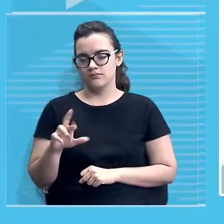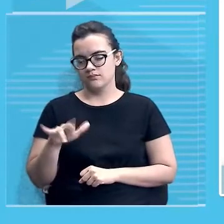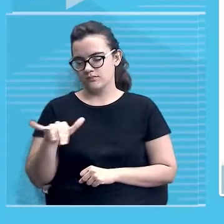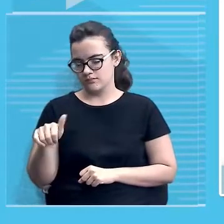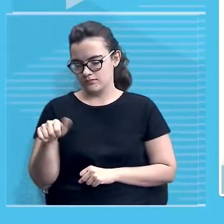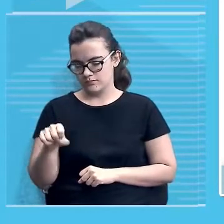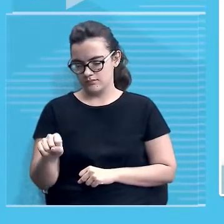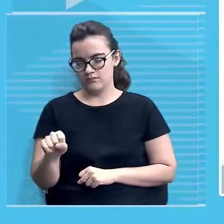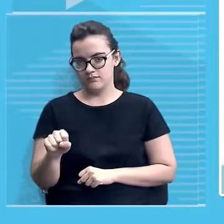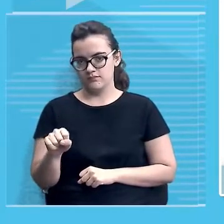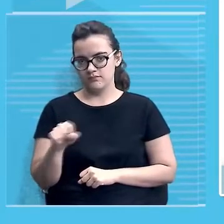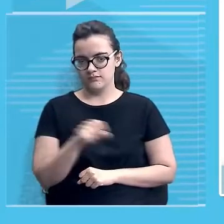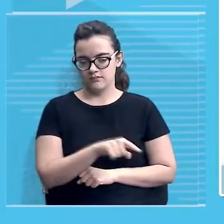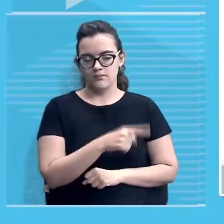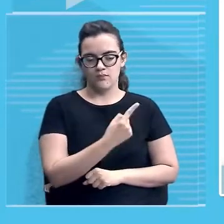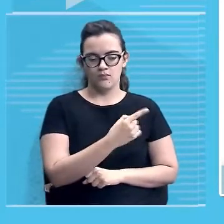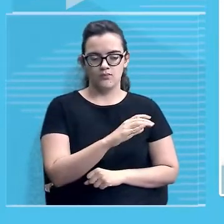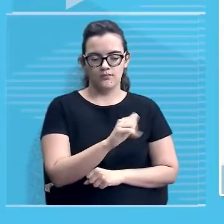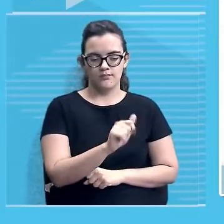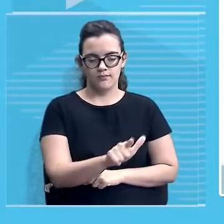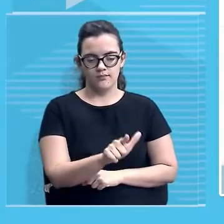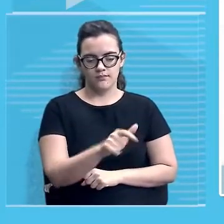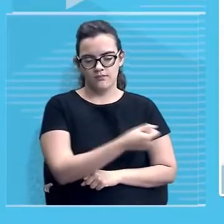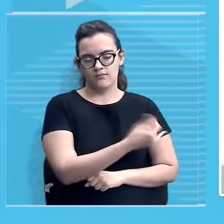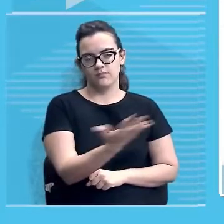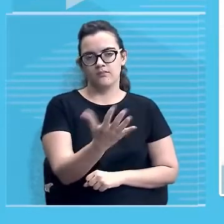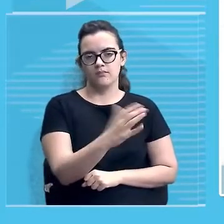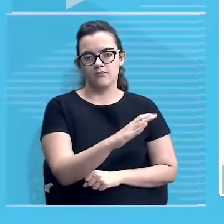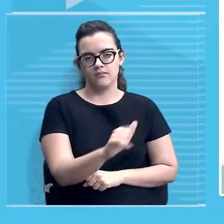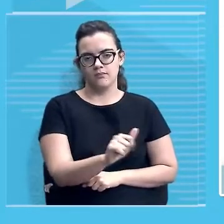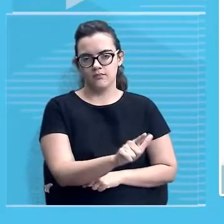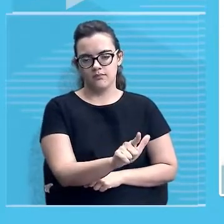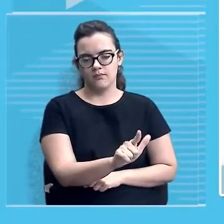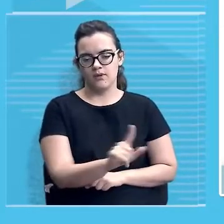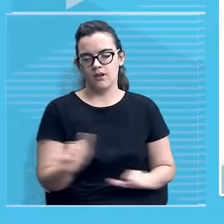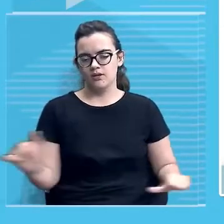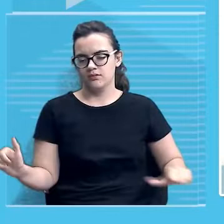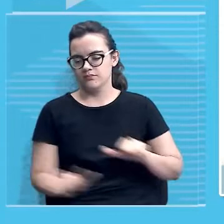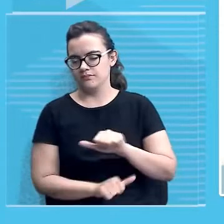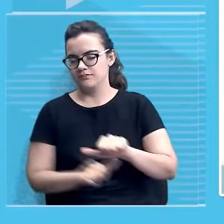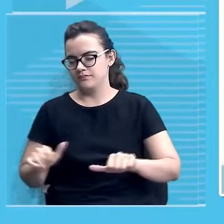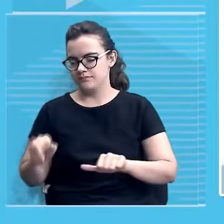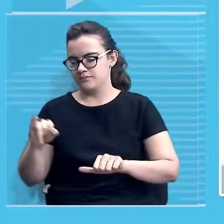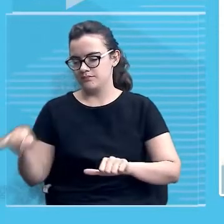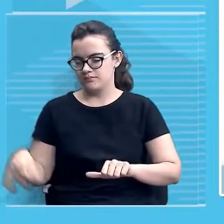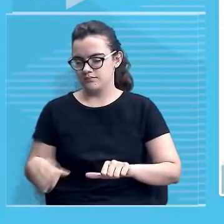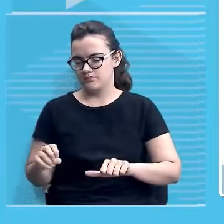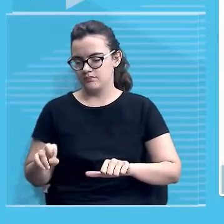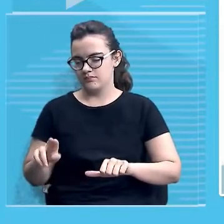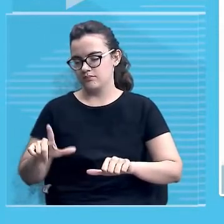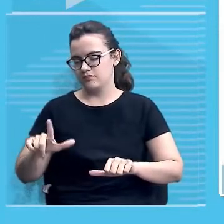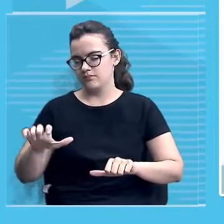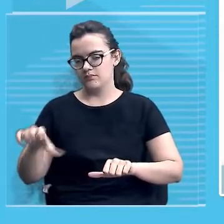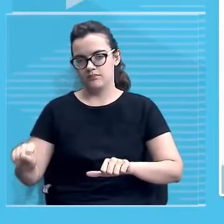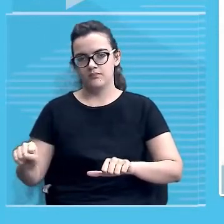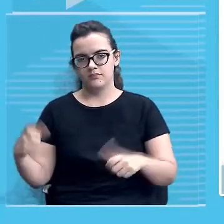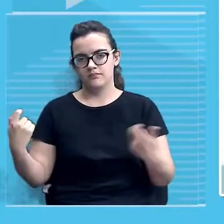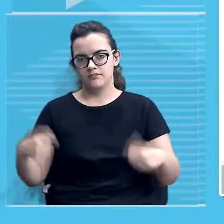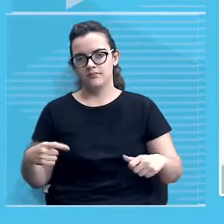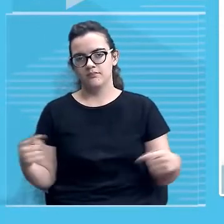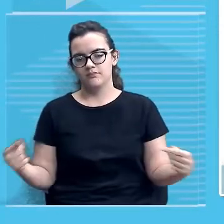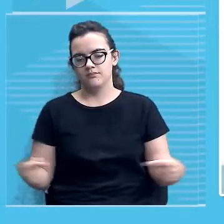migrar para joules, eu tenho que usar essa relação. E a mesma vice-versa, tá